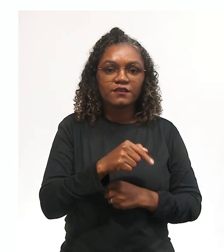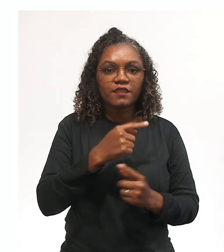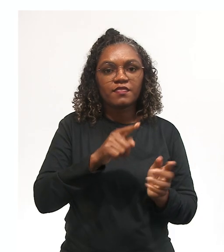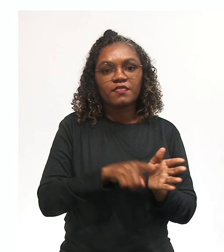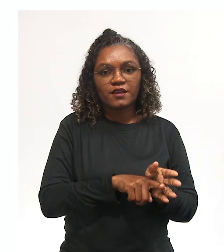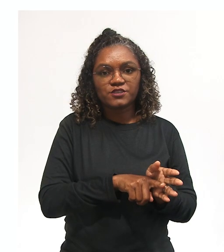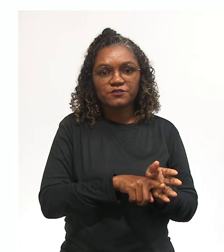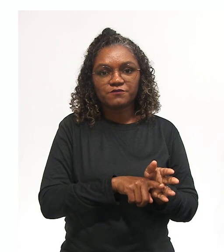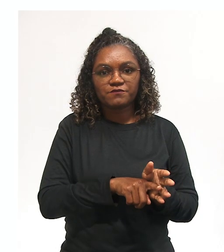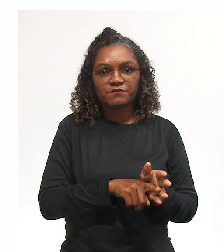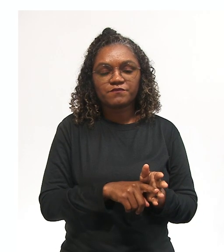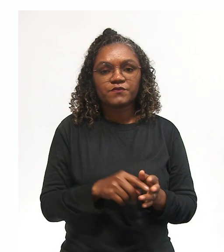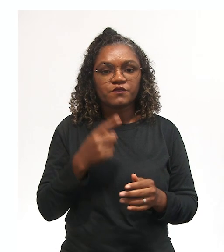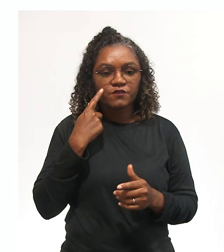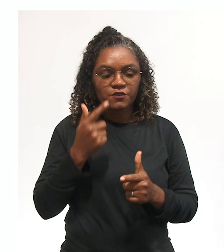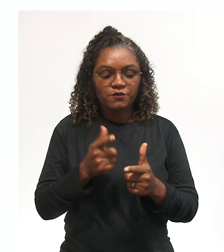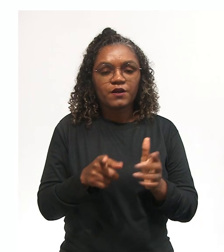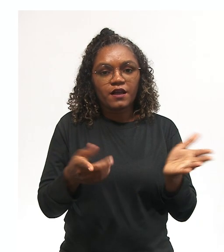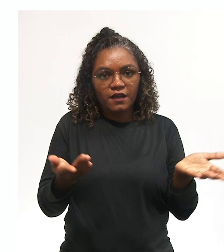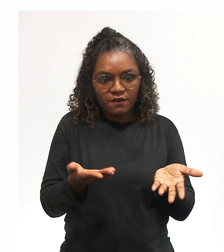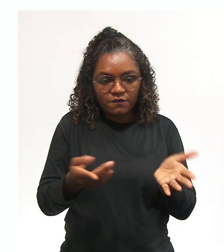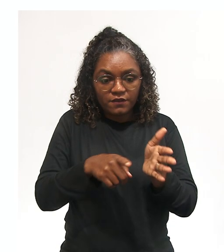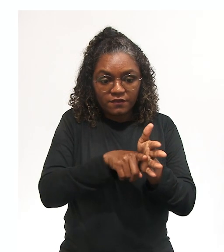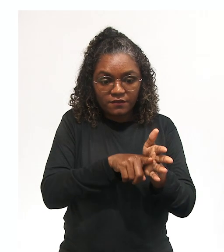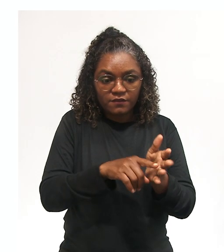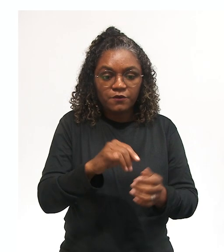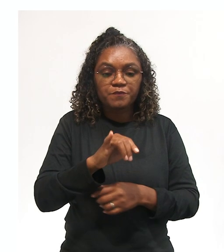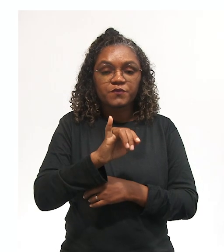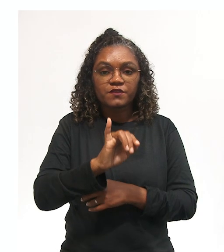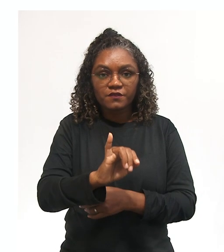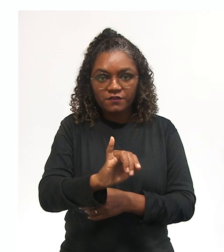essa subtração vai dar I igual a